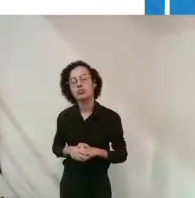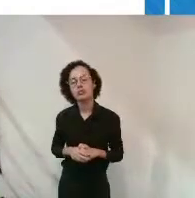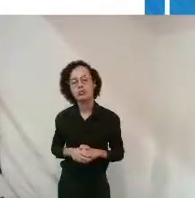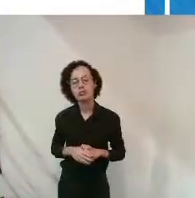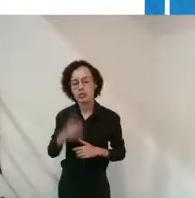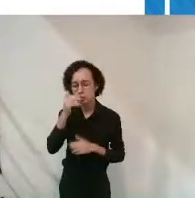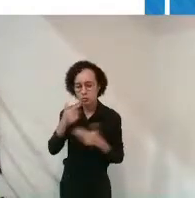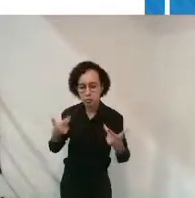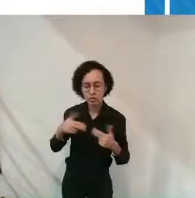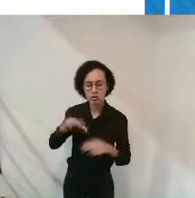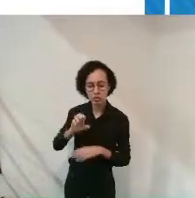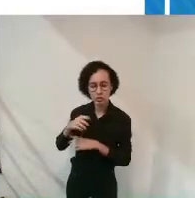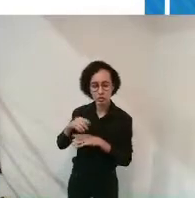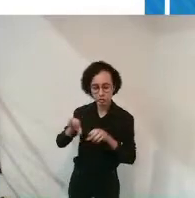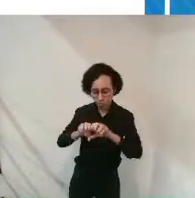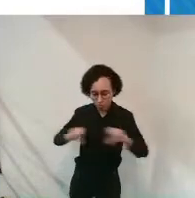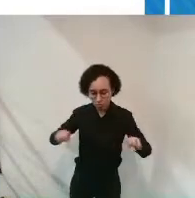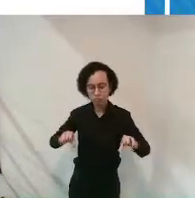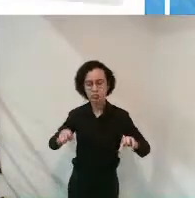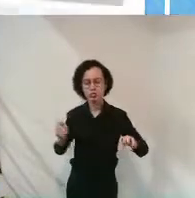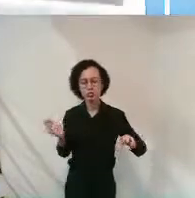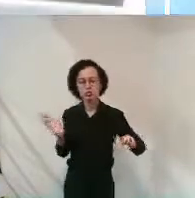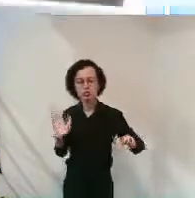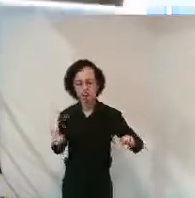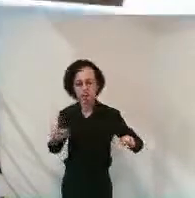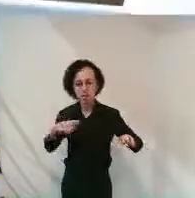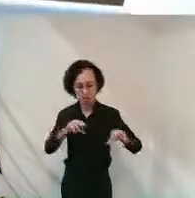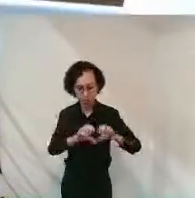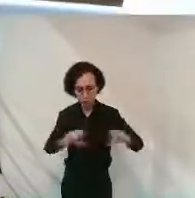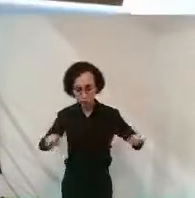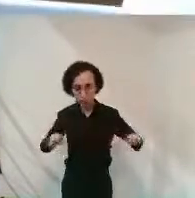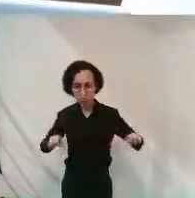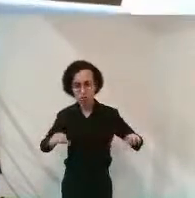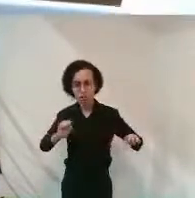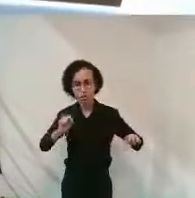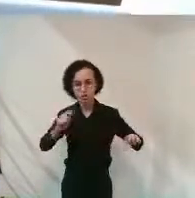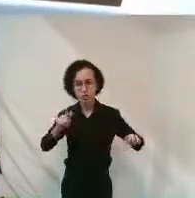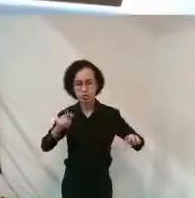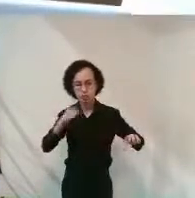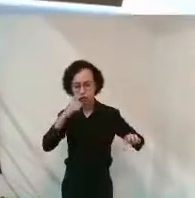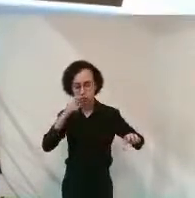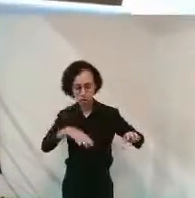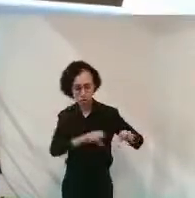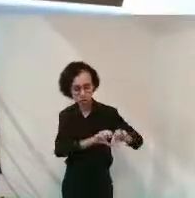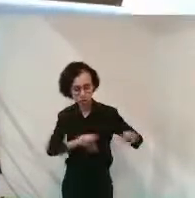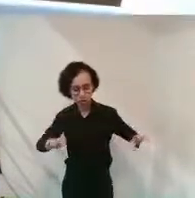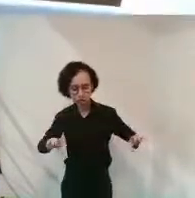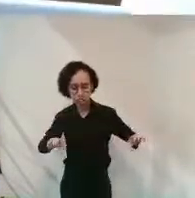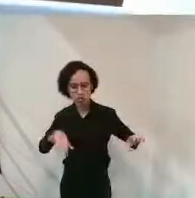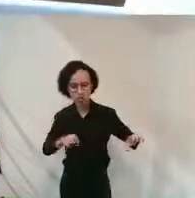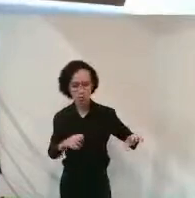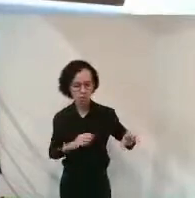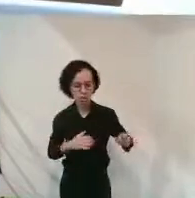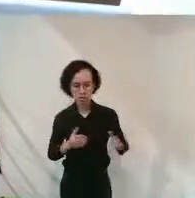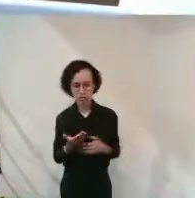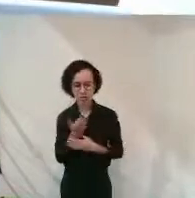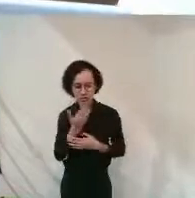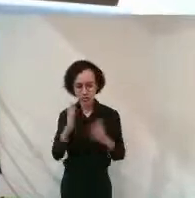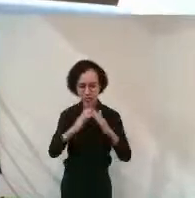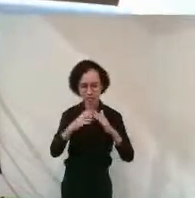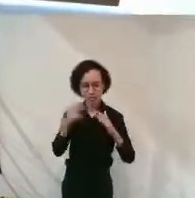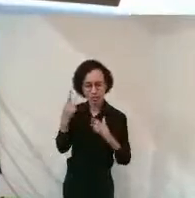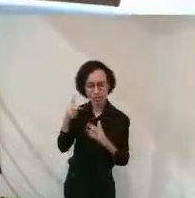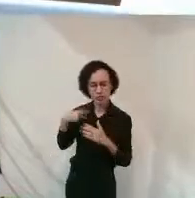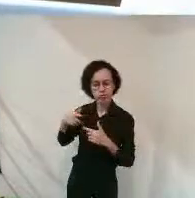lá tem o cano e já tem a rede de esgoto, mas não tem o tratamento, para o cidadão está tudo beleza, ele não está sentindo